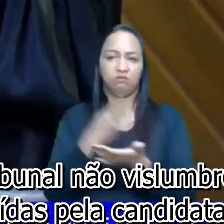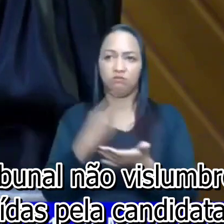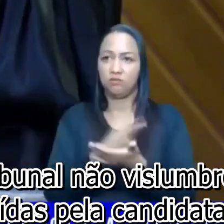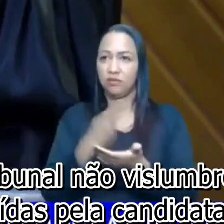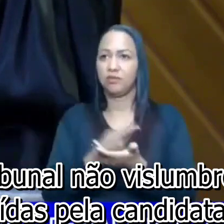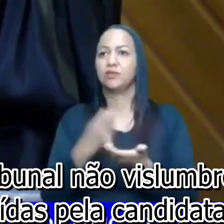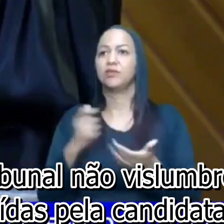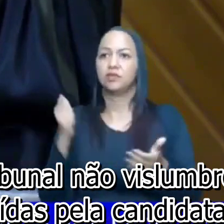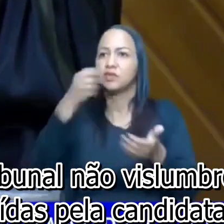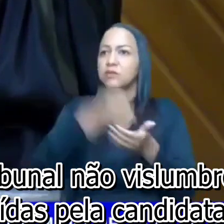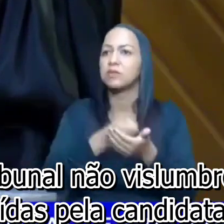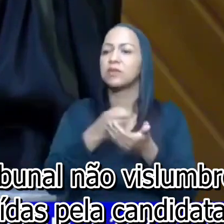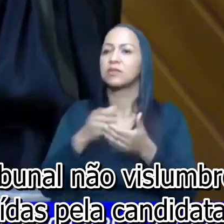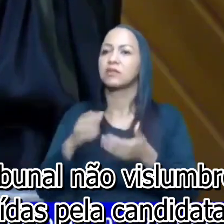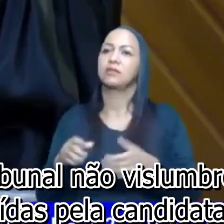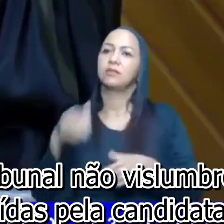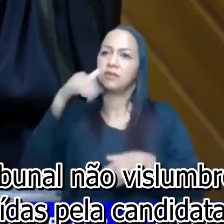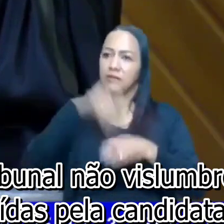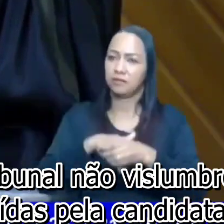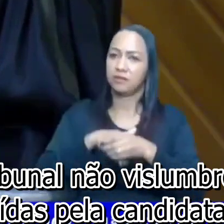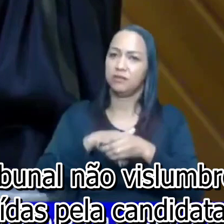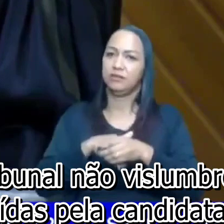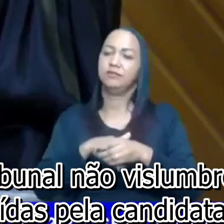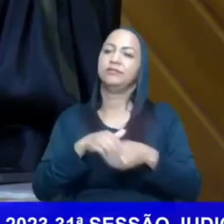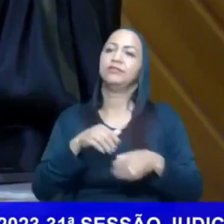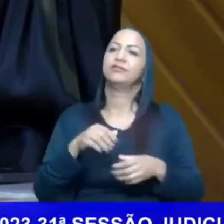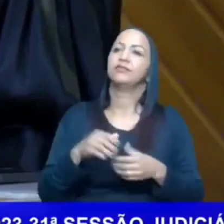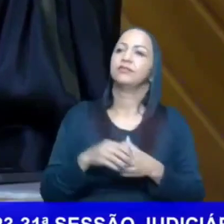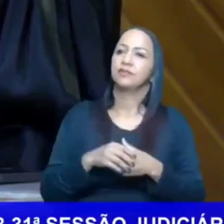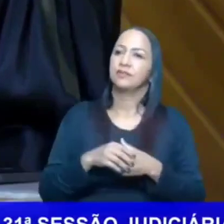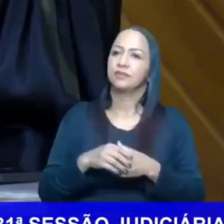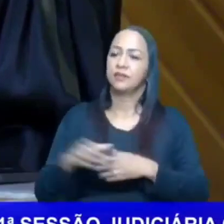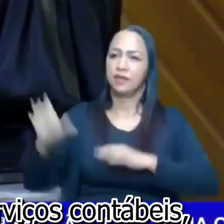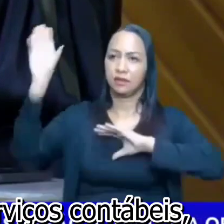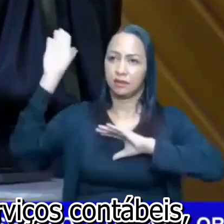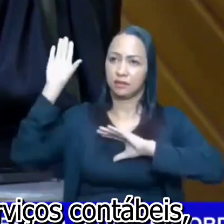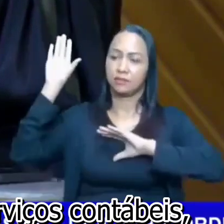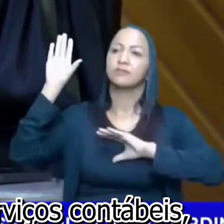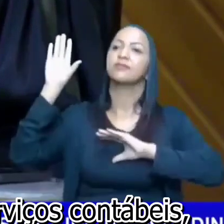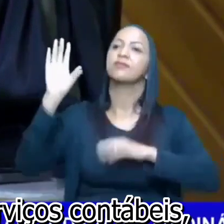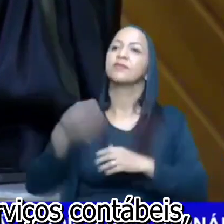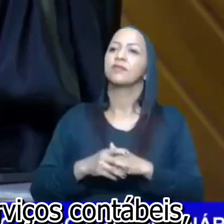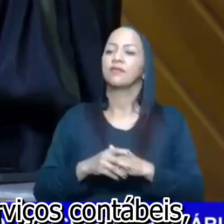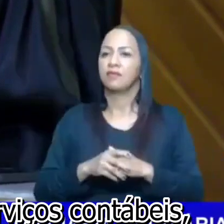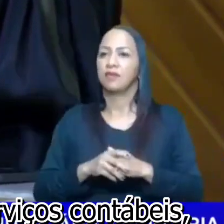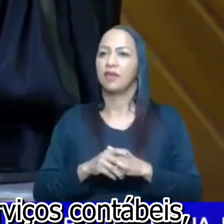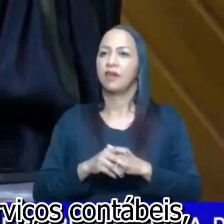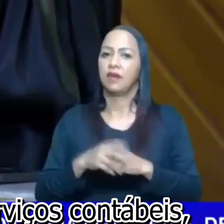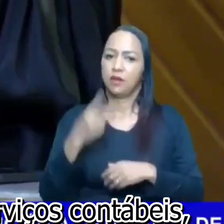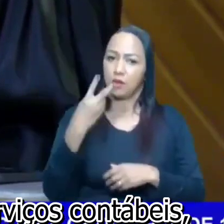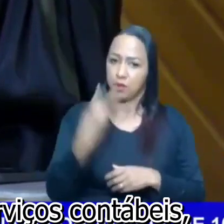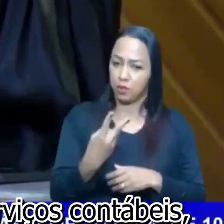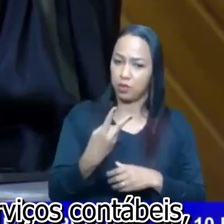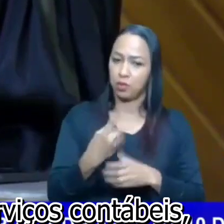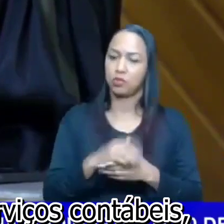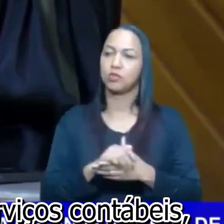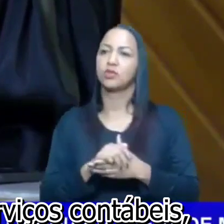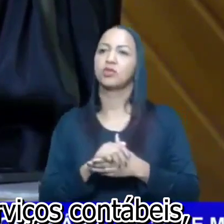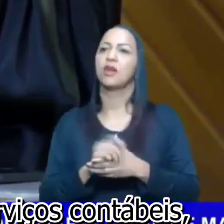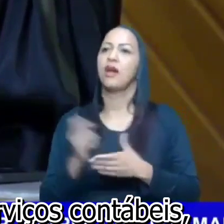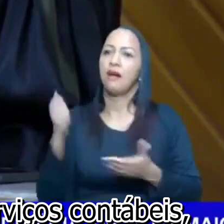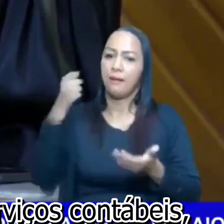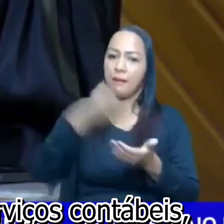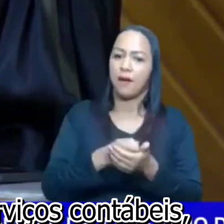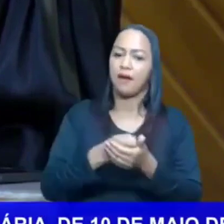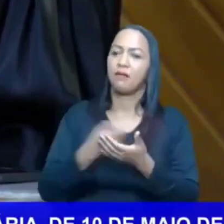nestas despesas eleitorais contraídas pela candidata. O item 2, da ausência do registro de gastos com serviços